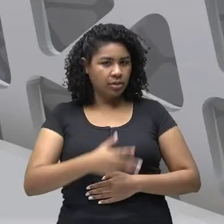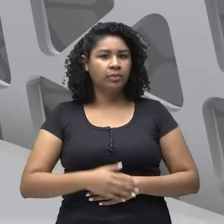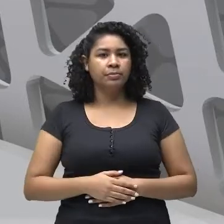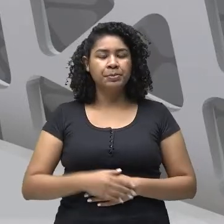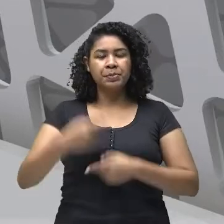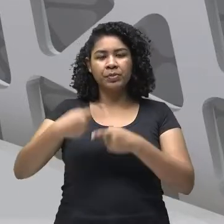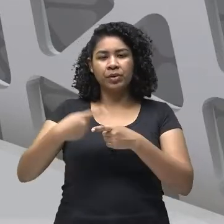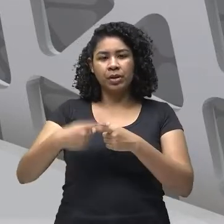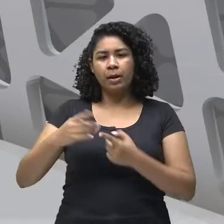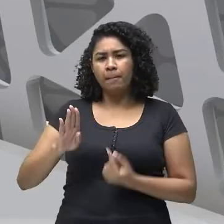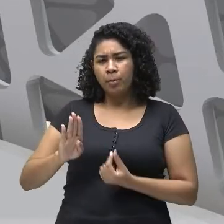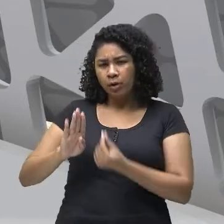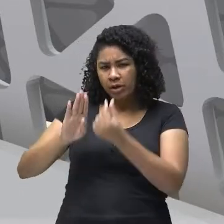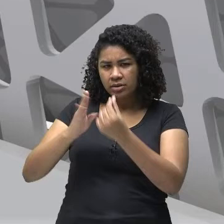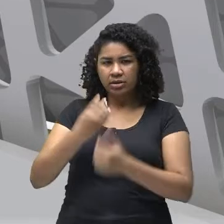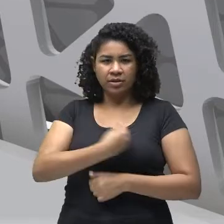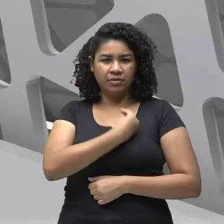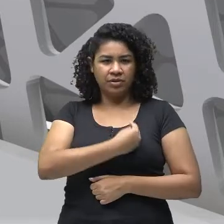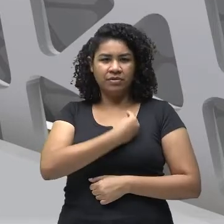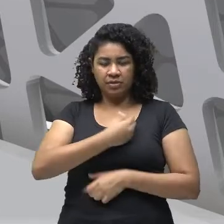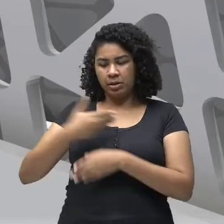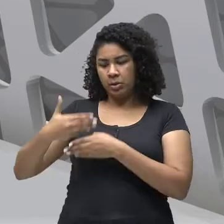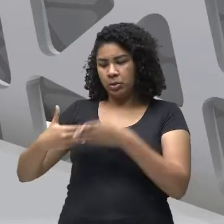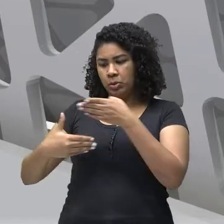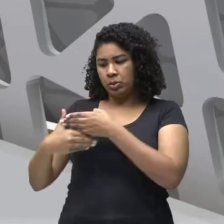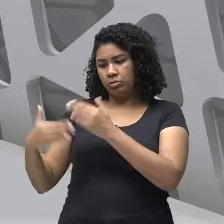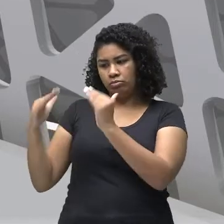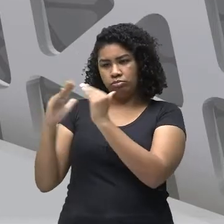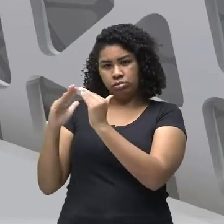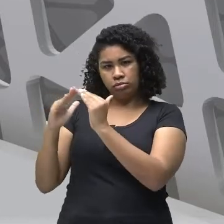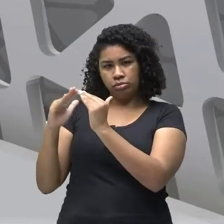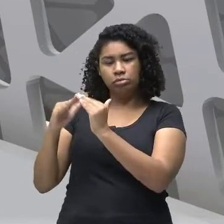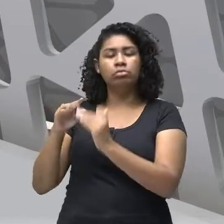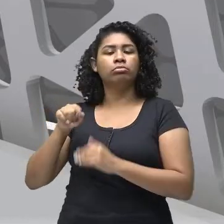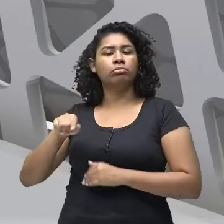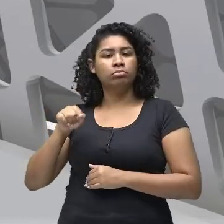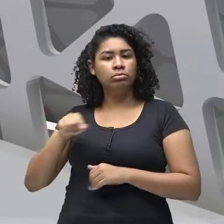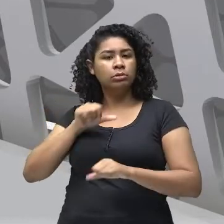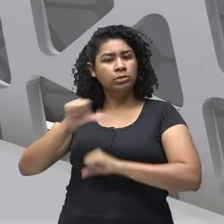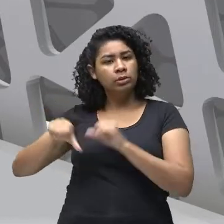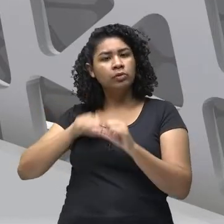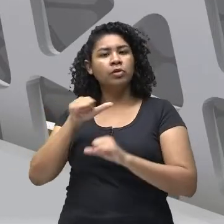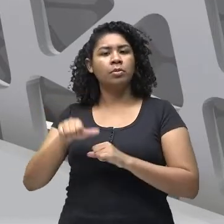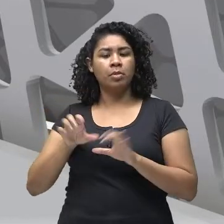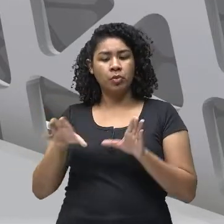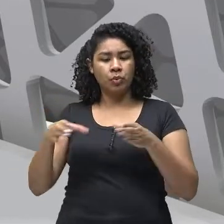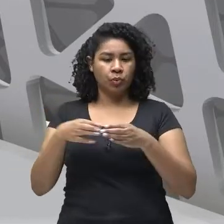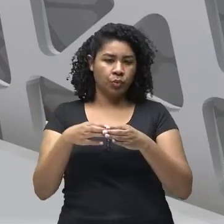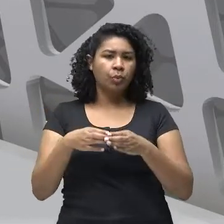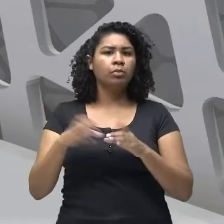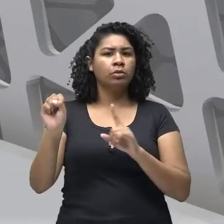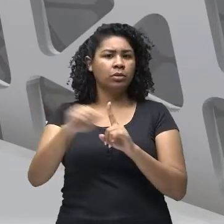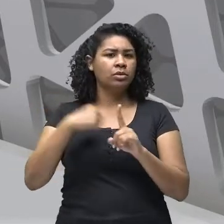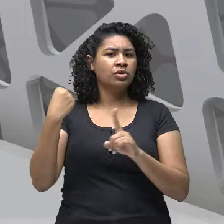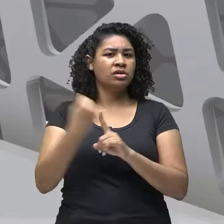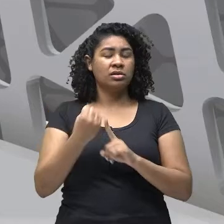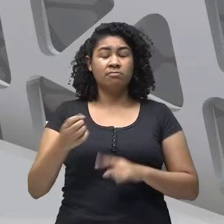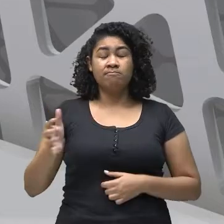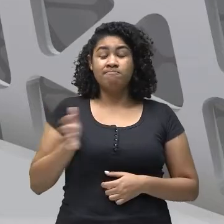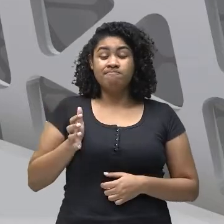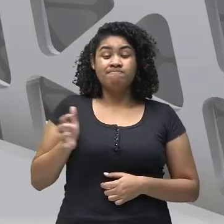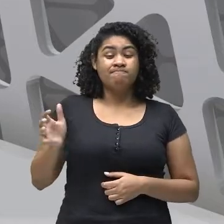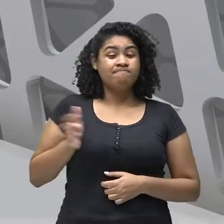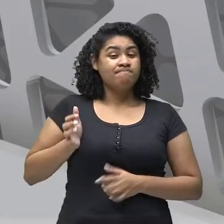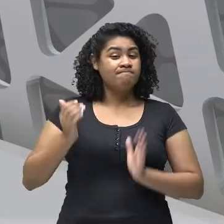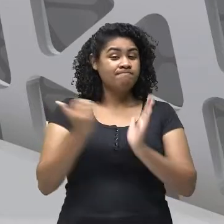nas encostas dos burgos vai acabar se transformando numa classe social muito rica,